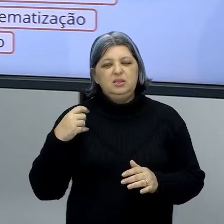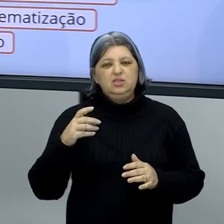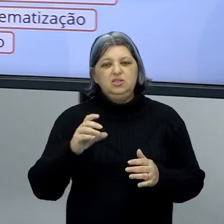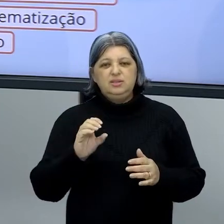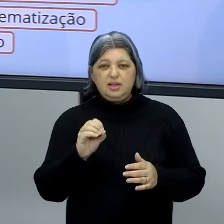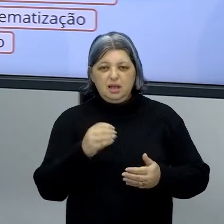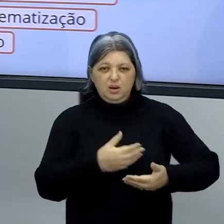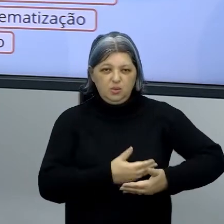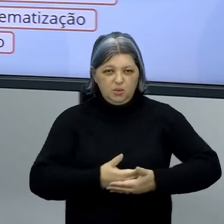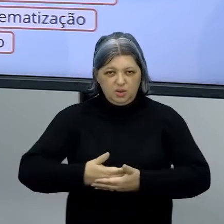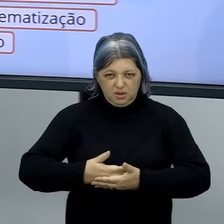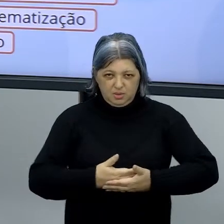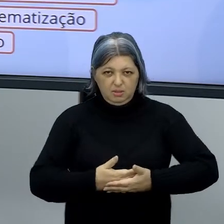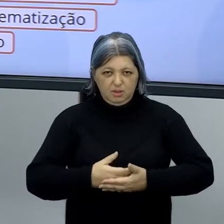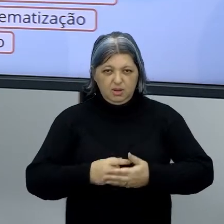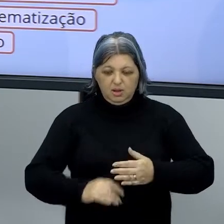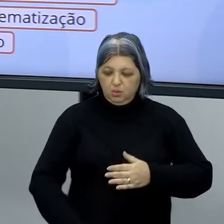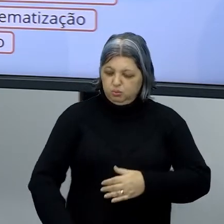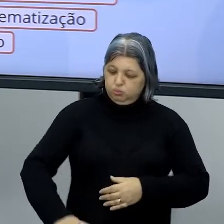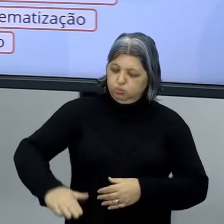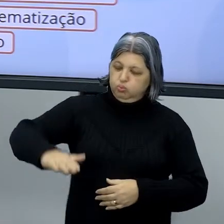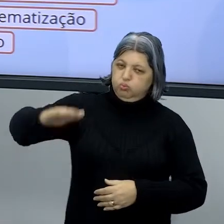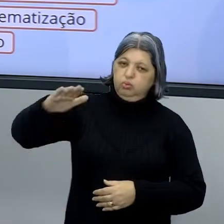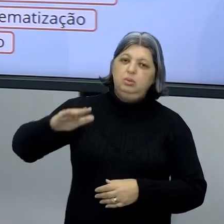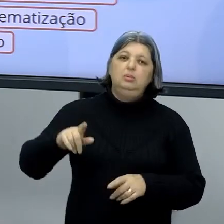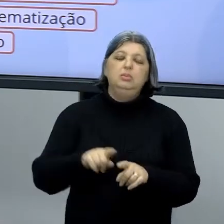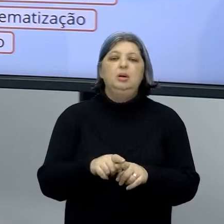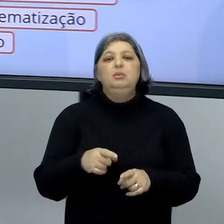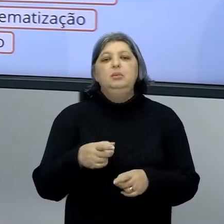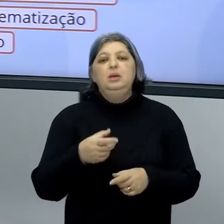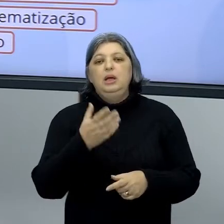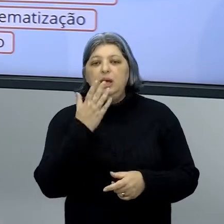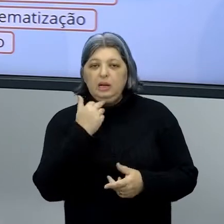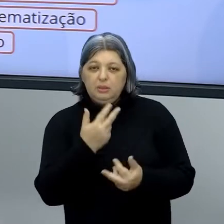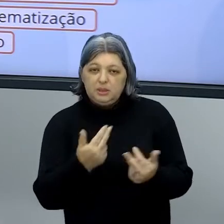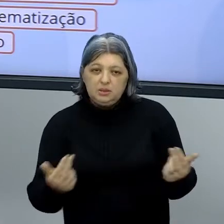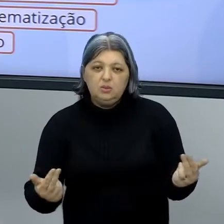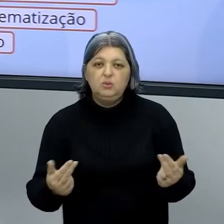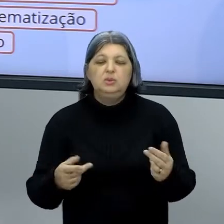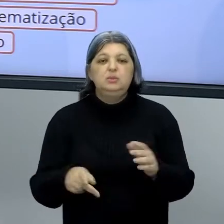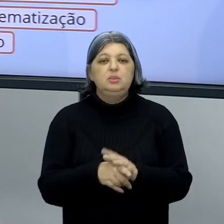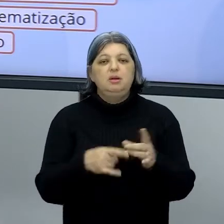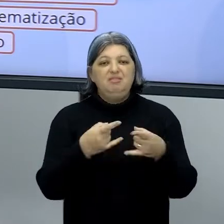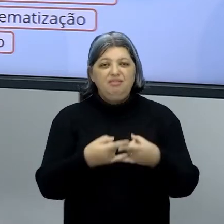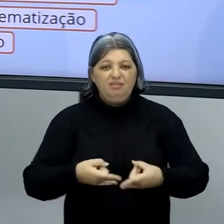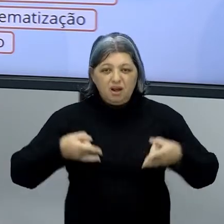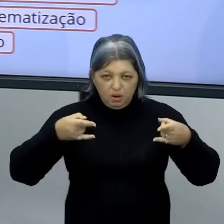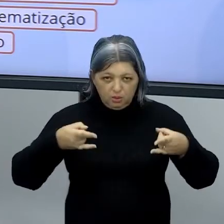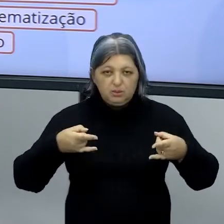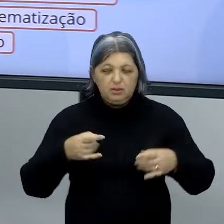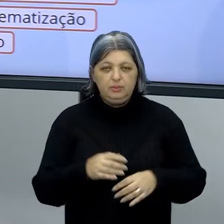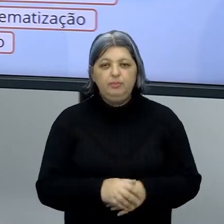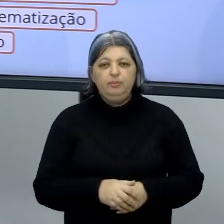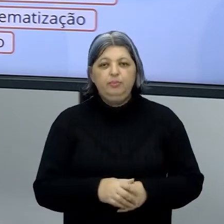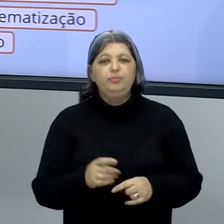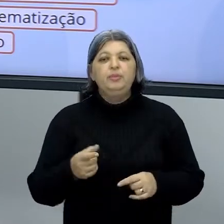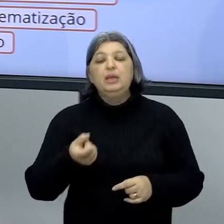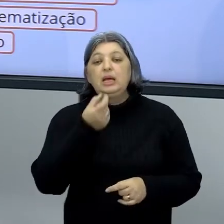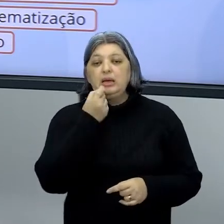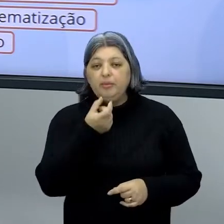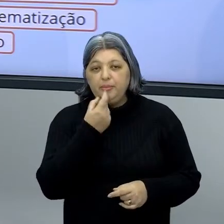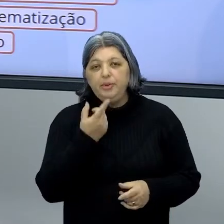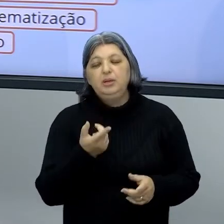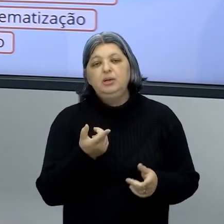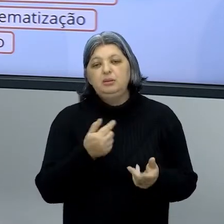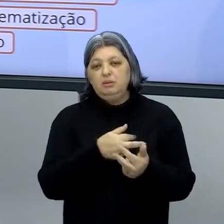essa projeção financeira. Quanto gastamos aí com alimentação, com fralda, porque todos nós usamos fralda, e depois com medicamento, com higiene